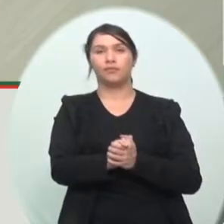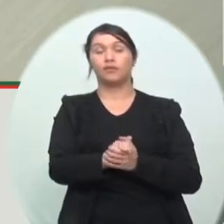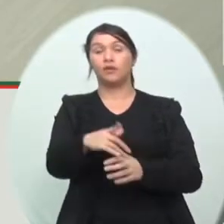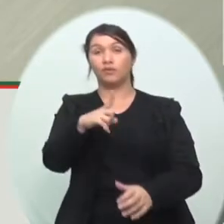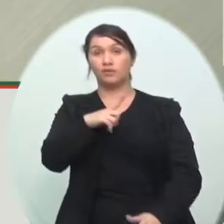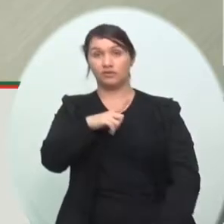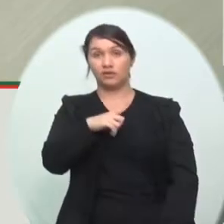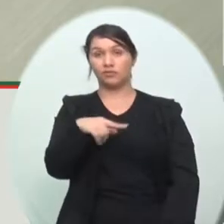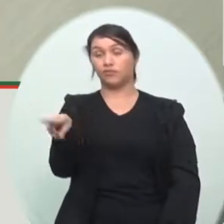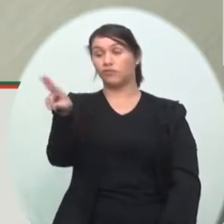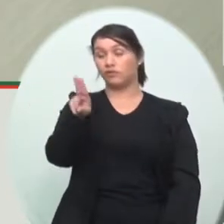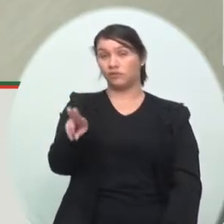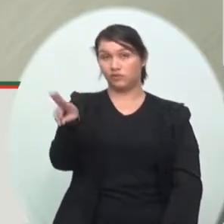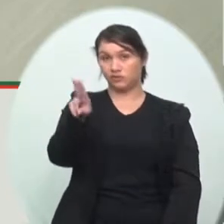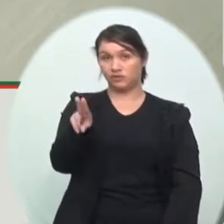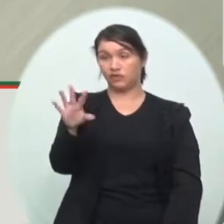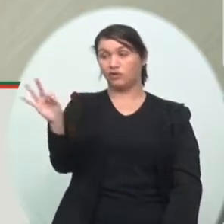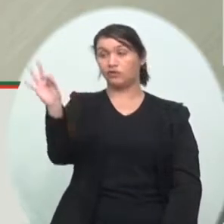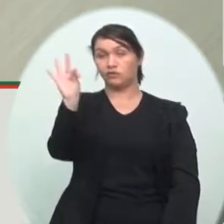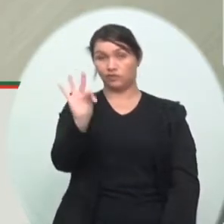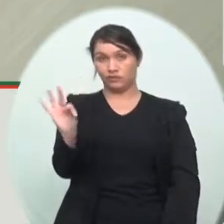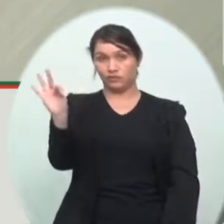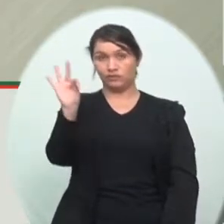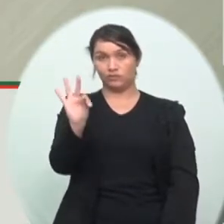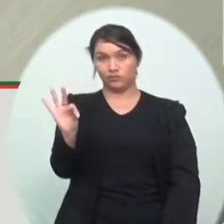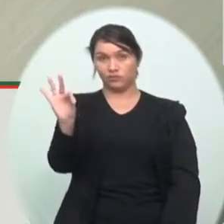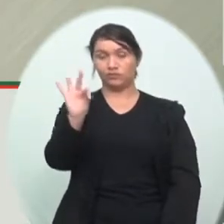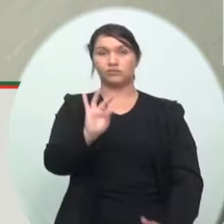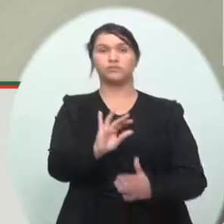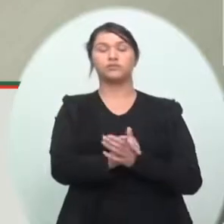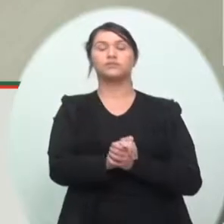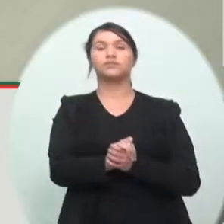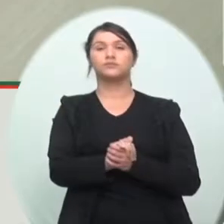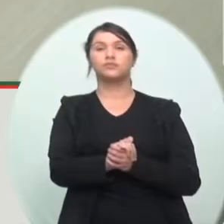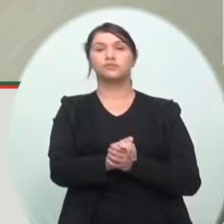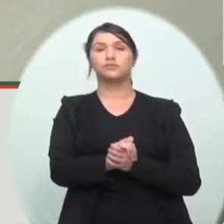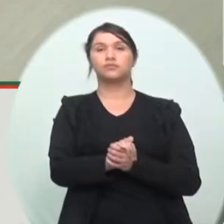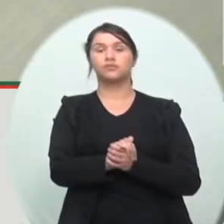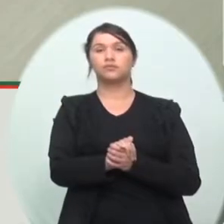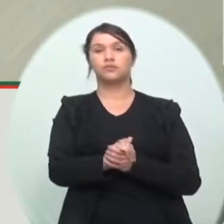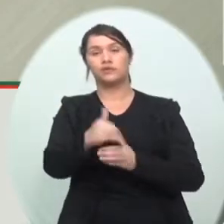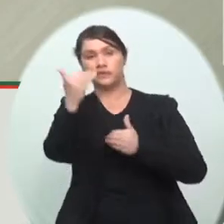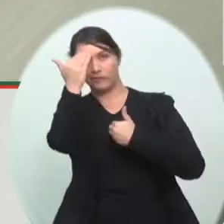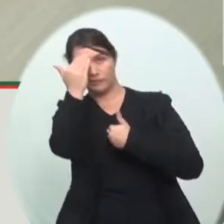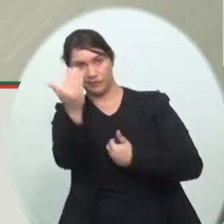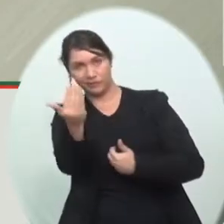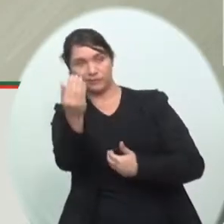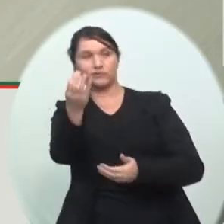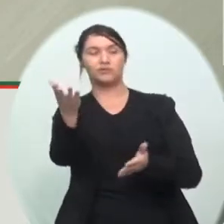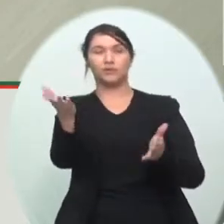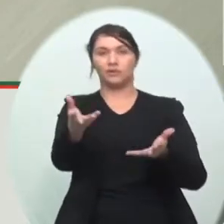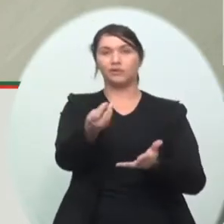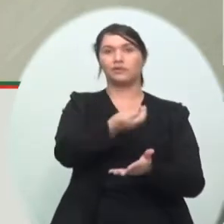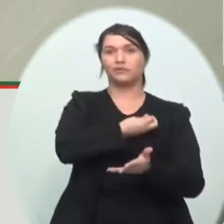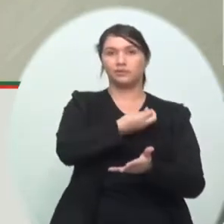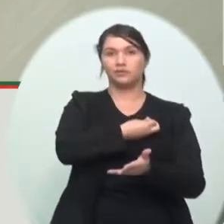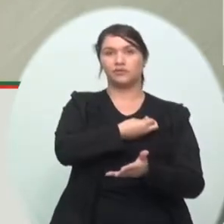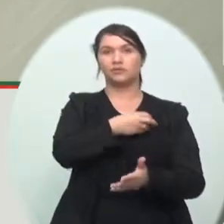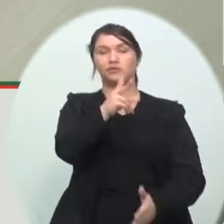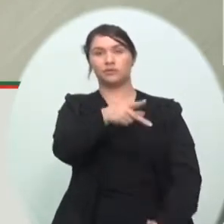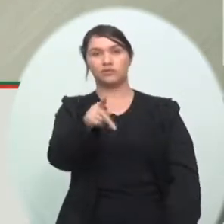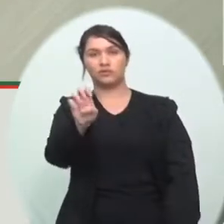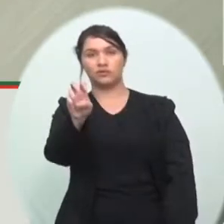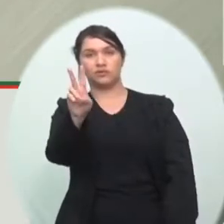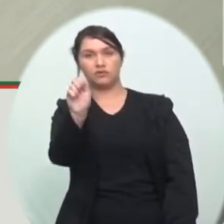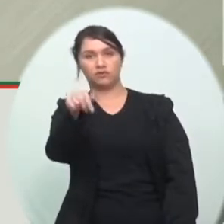universidades e faculdades da nossa região, que é a academia, que a gente fala, que aí eu gostaria de agradecer a presença do professor Evânio,